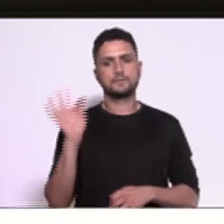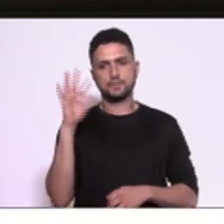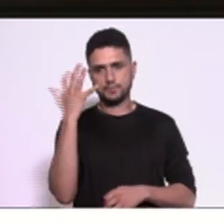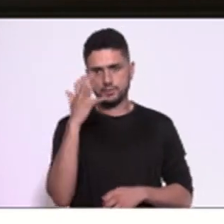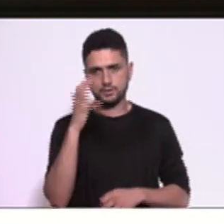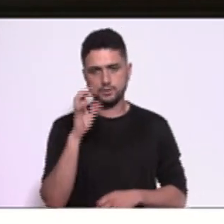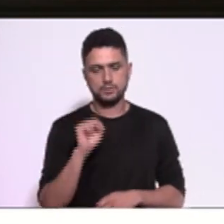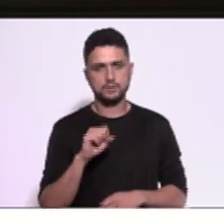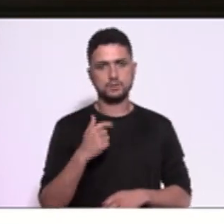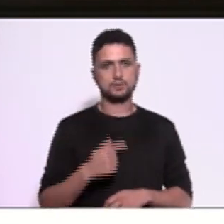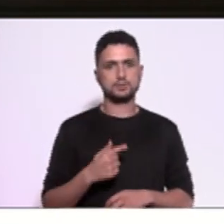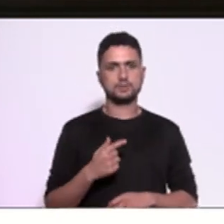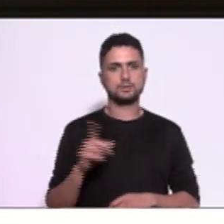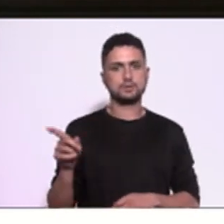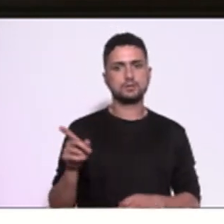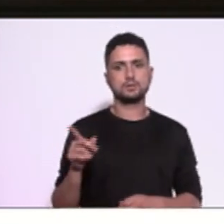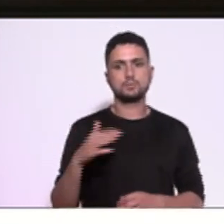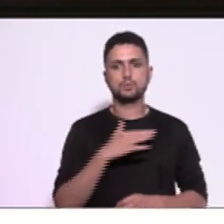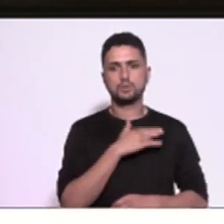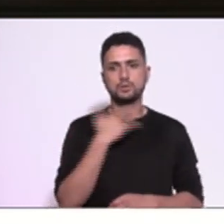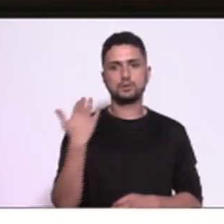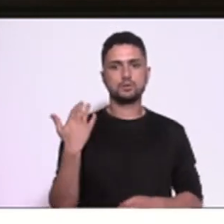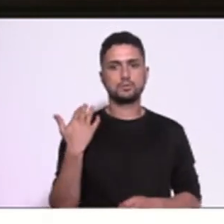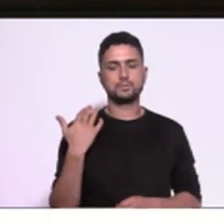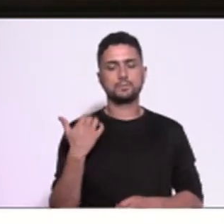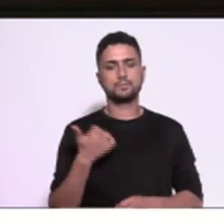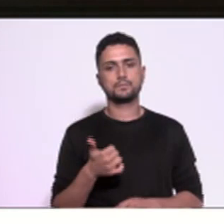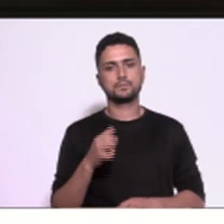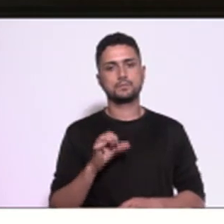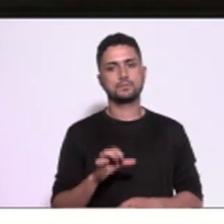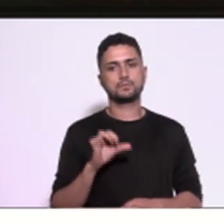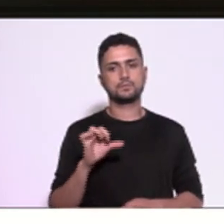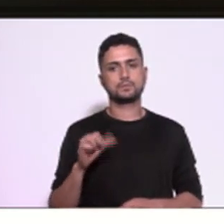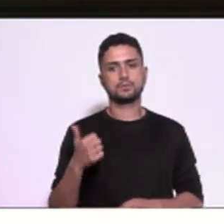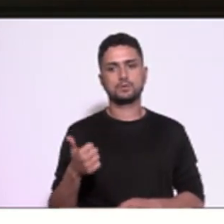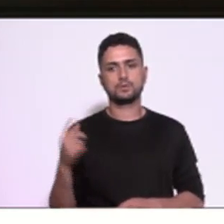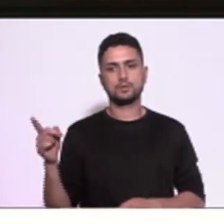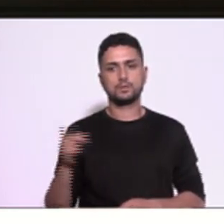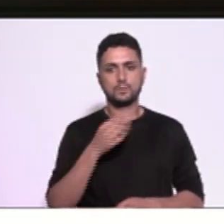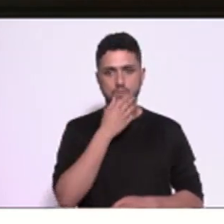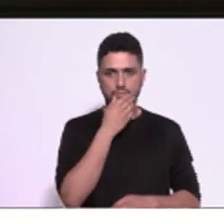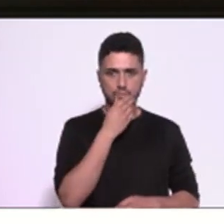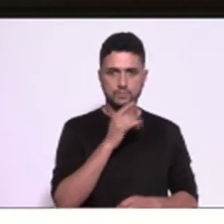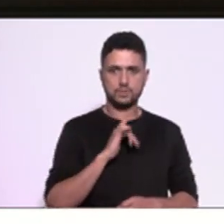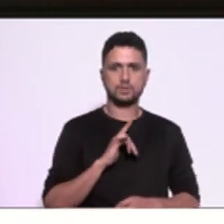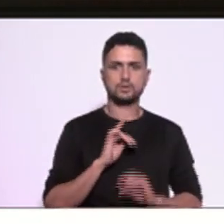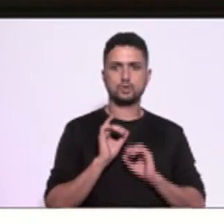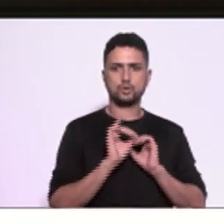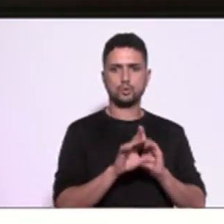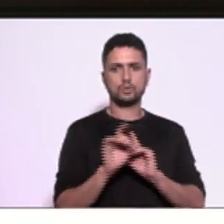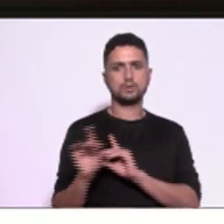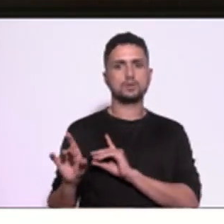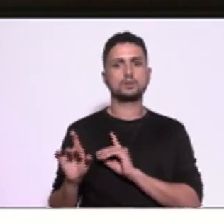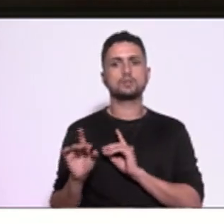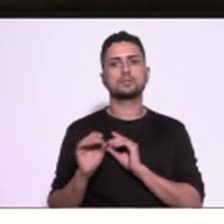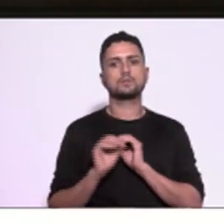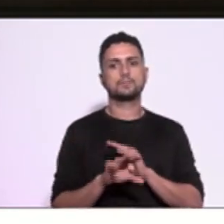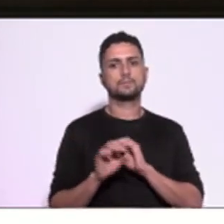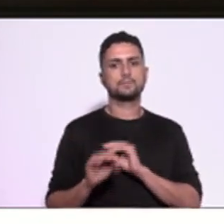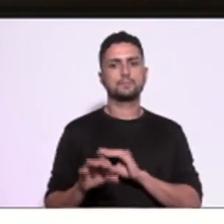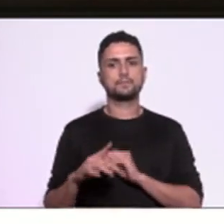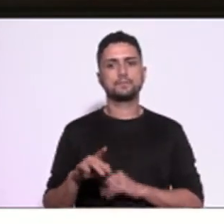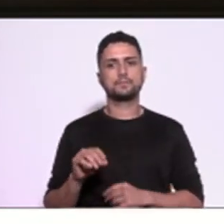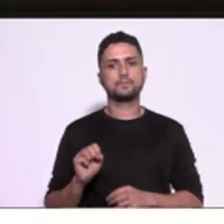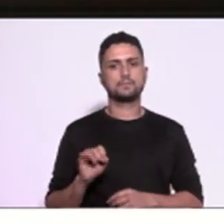22 de janeiro de 1891, foi um grande difusor da doutrina positivista, adotando para